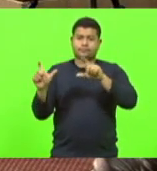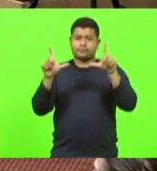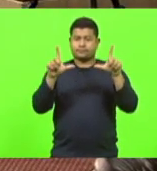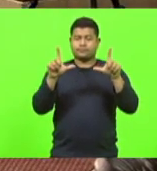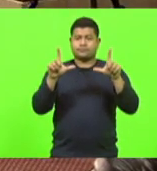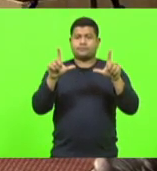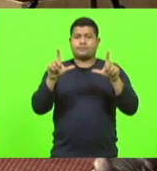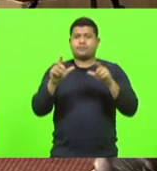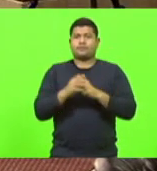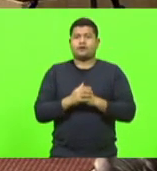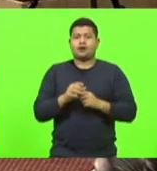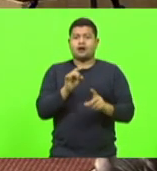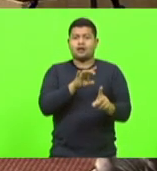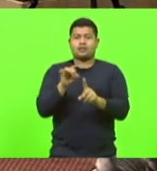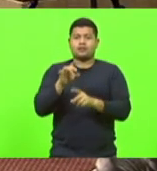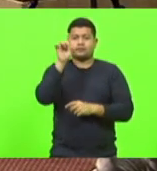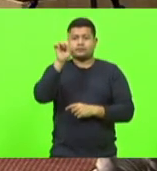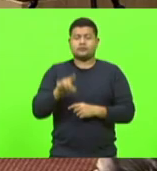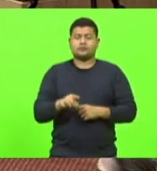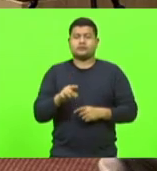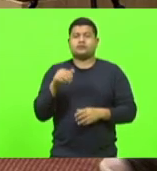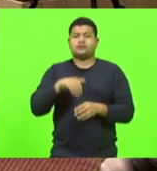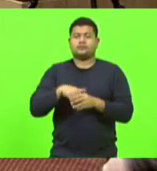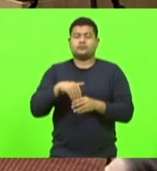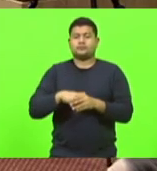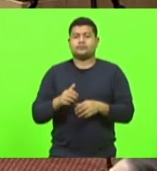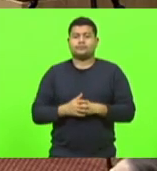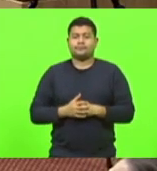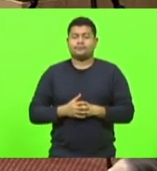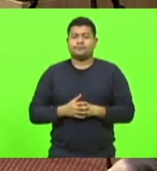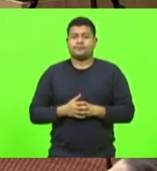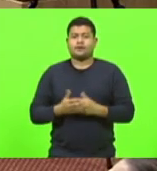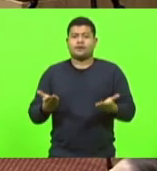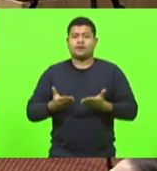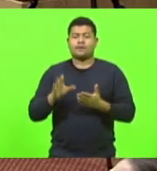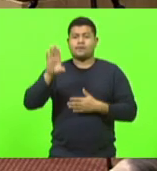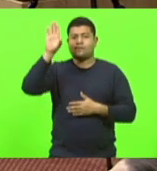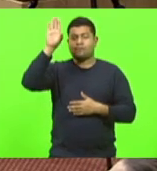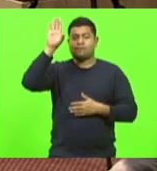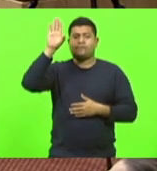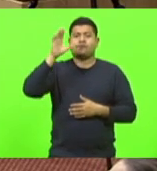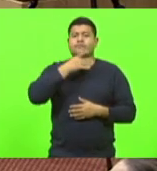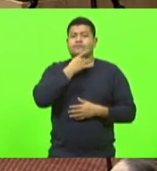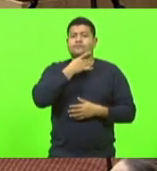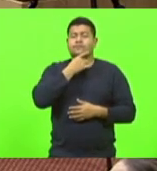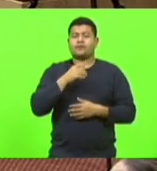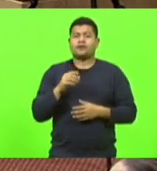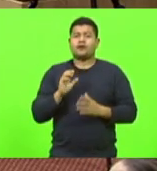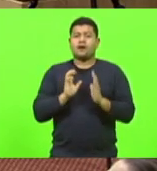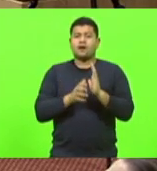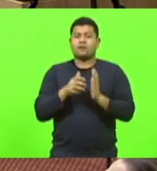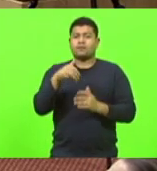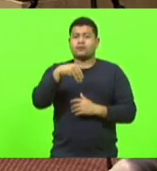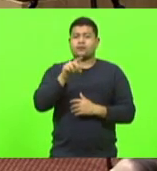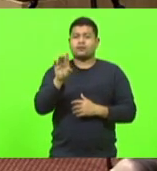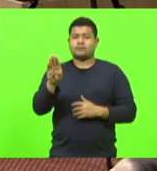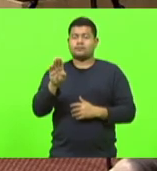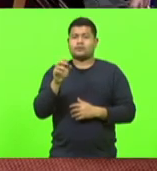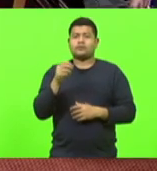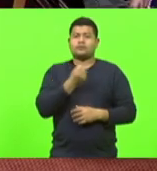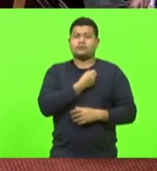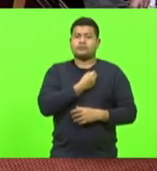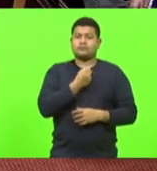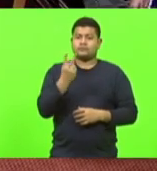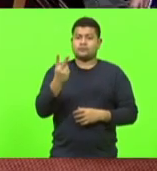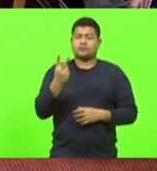de voto a encaminhamento de volta com a palavra Deputado Valdir cobalchini trancada MDB volto 2 PT volta a um